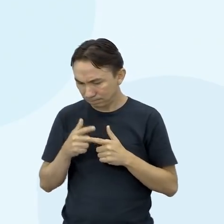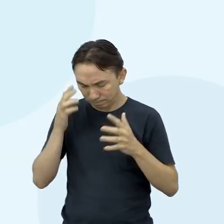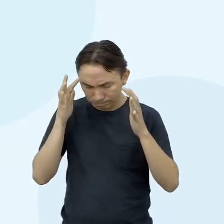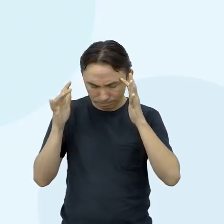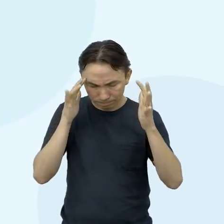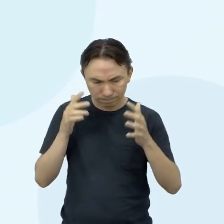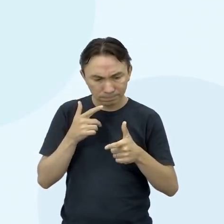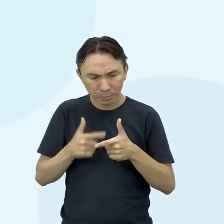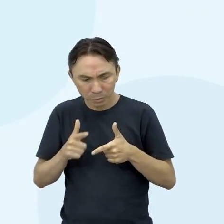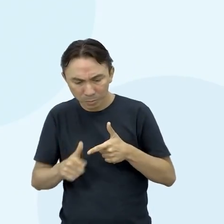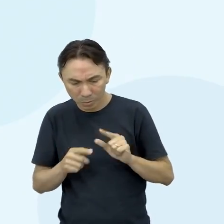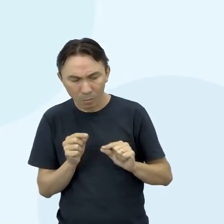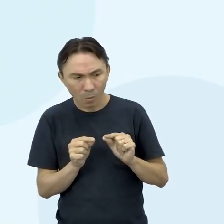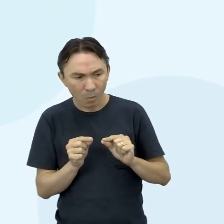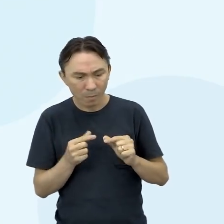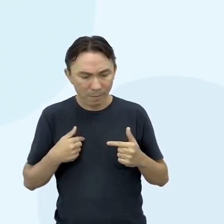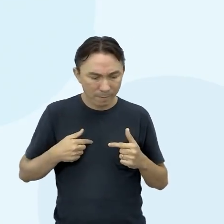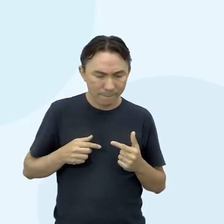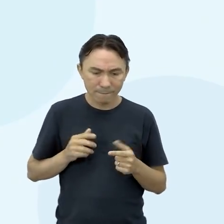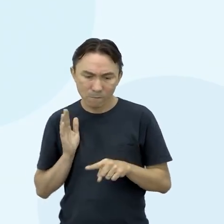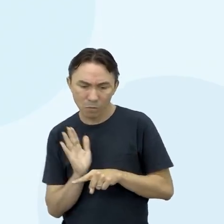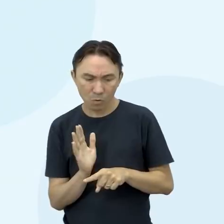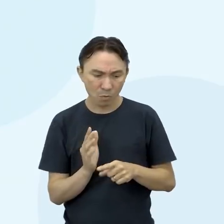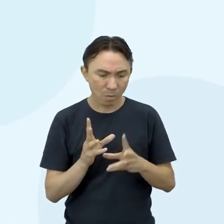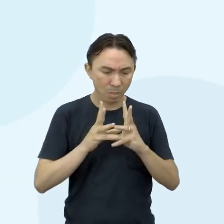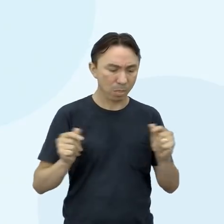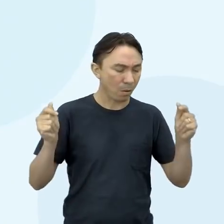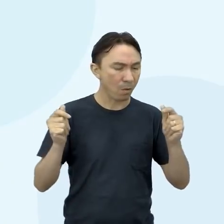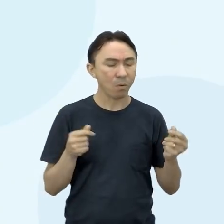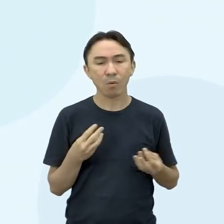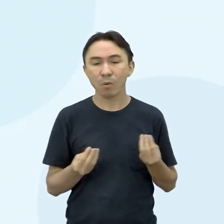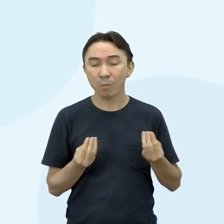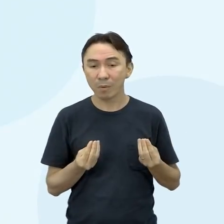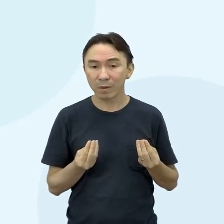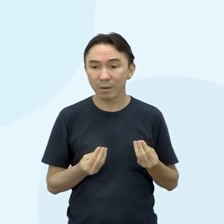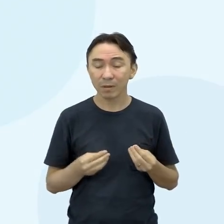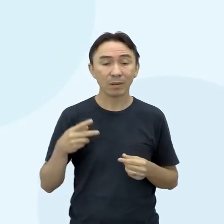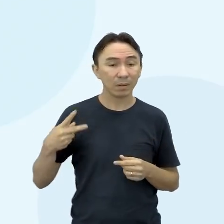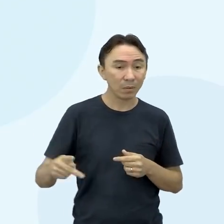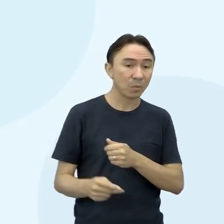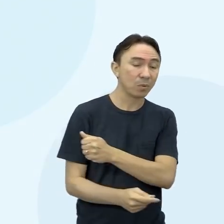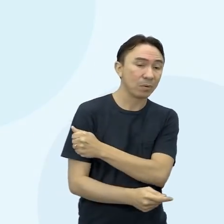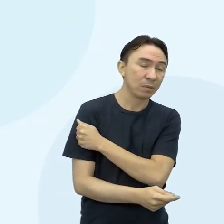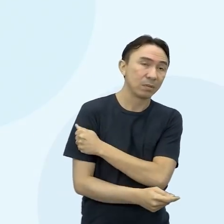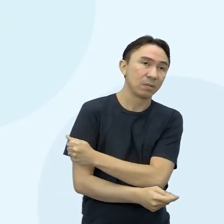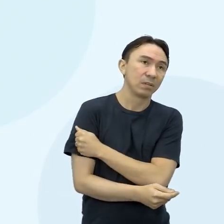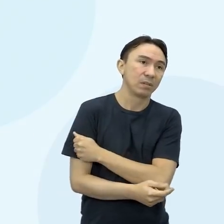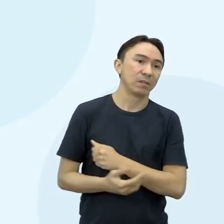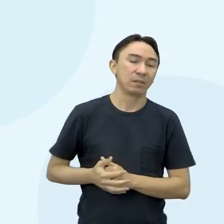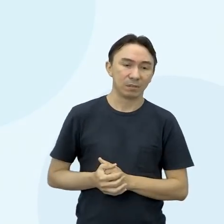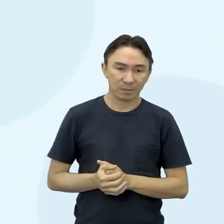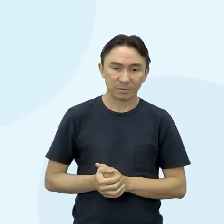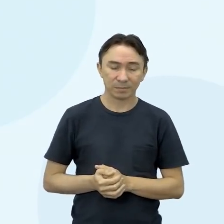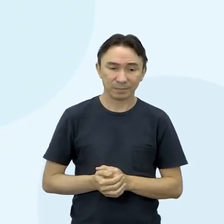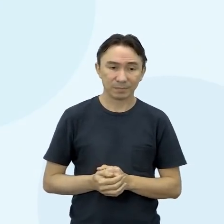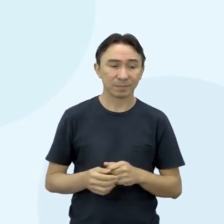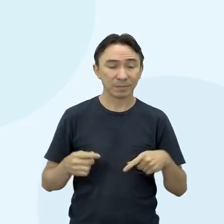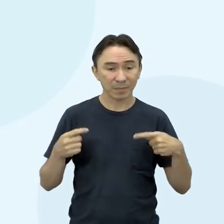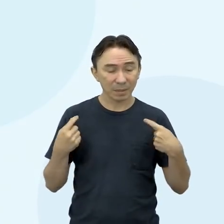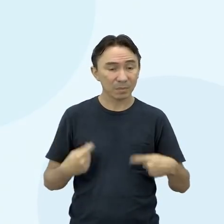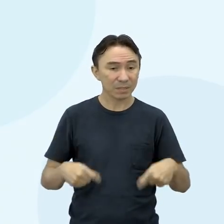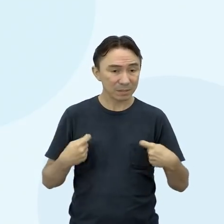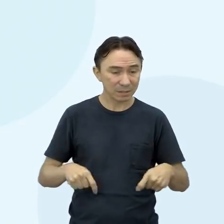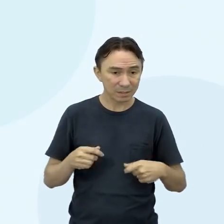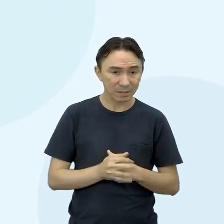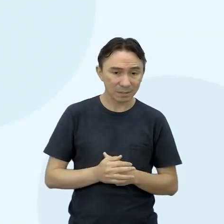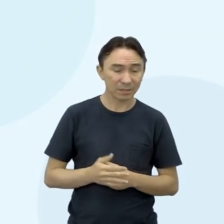colocados e como eles vão resolver, né? O estudante moderno, ele precisa, antes de mais nada, ser